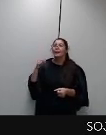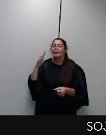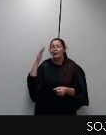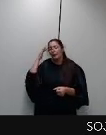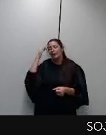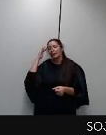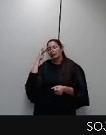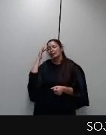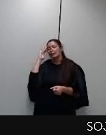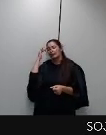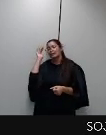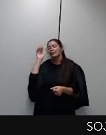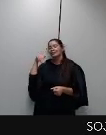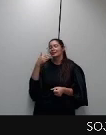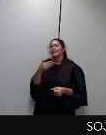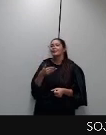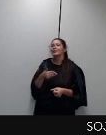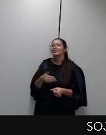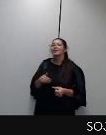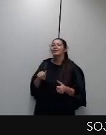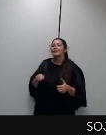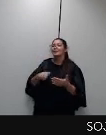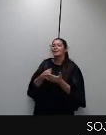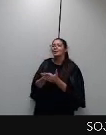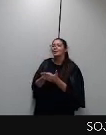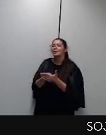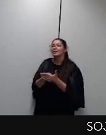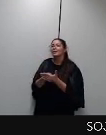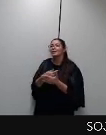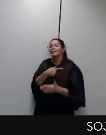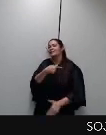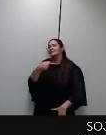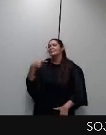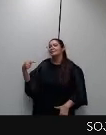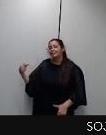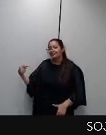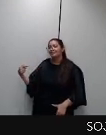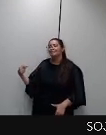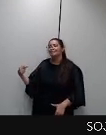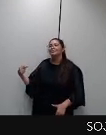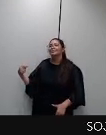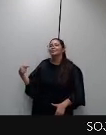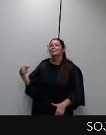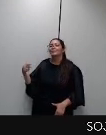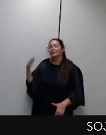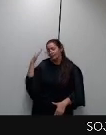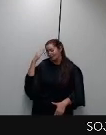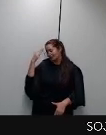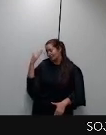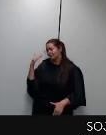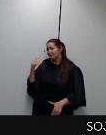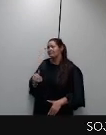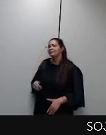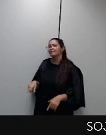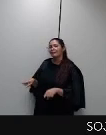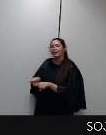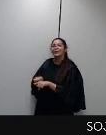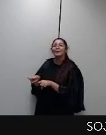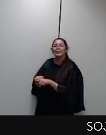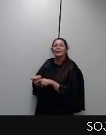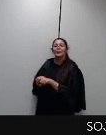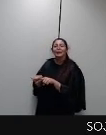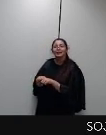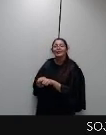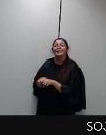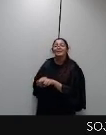Como já fizemos em outras ocasiões a súmula 7 na situação em tela Obrigado eu também pedindo todas as vênias realmente